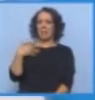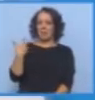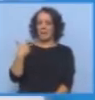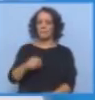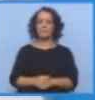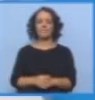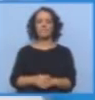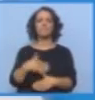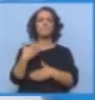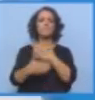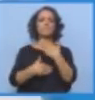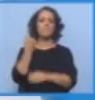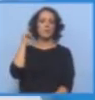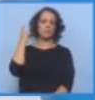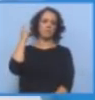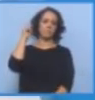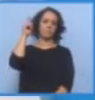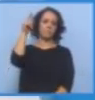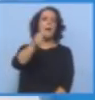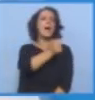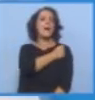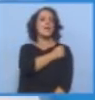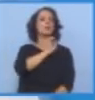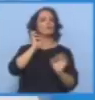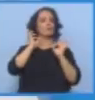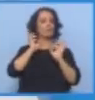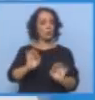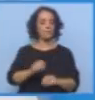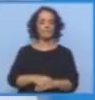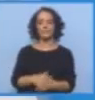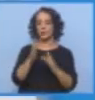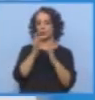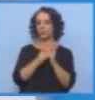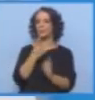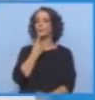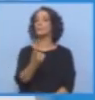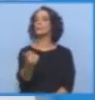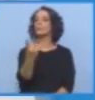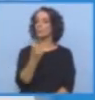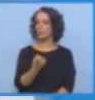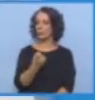Quando chegaram a Cafarnaum e já estavam em casa, Jesus perguntou-lhes: